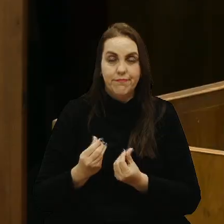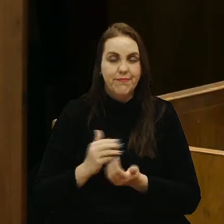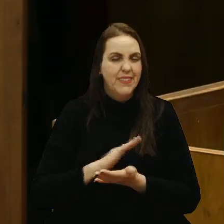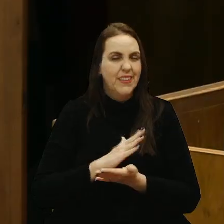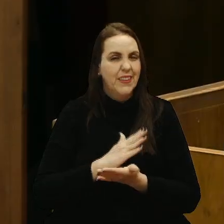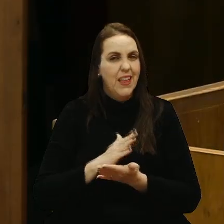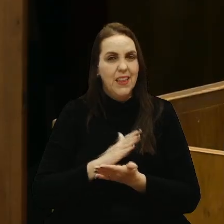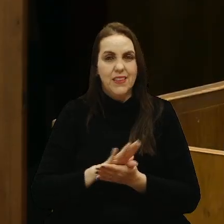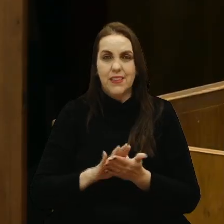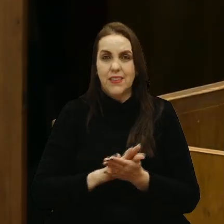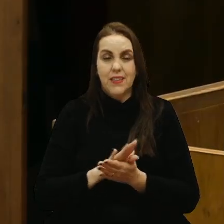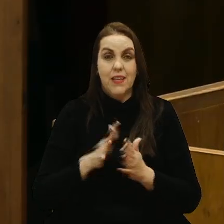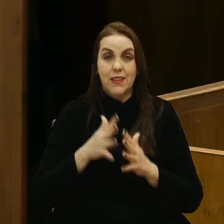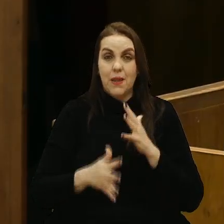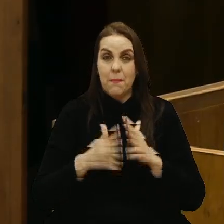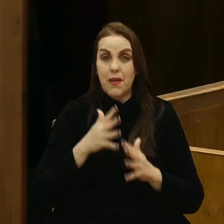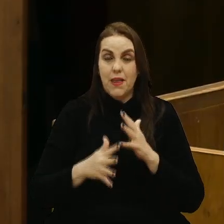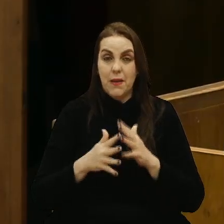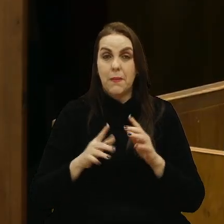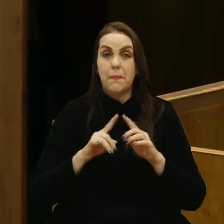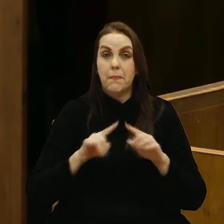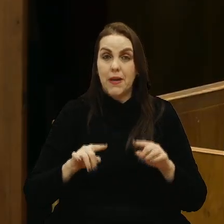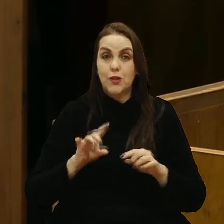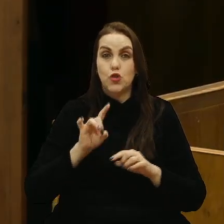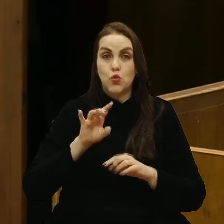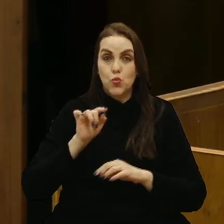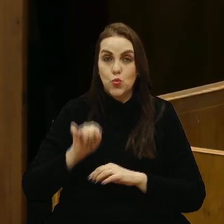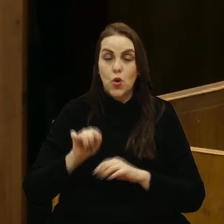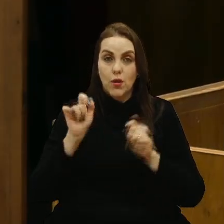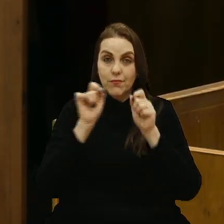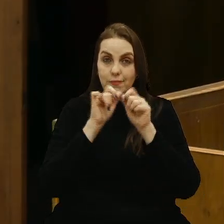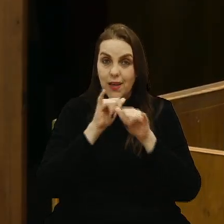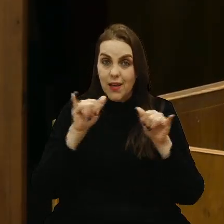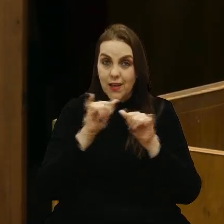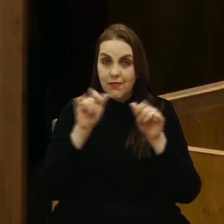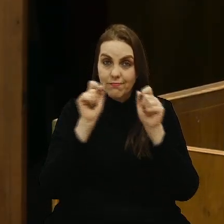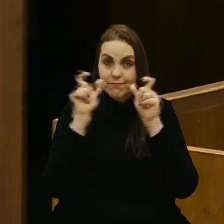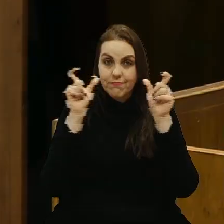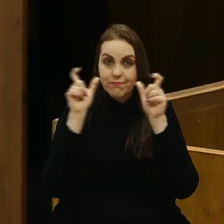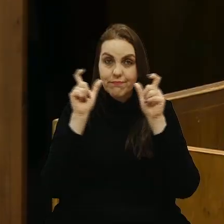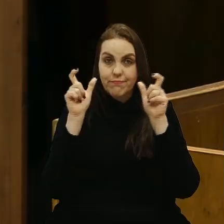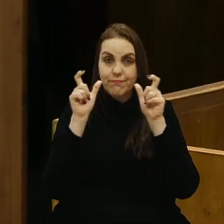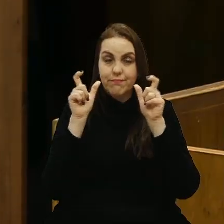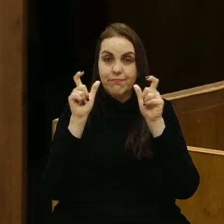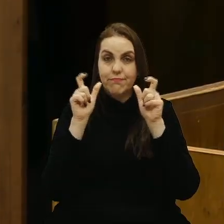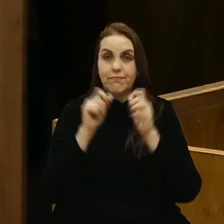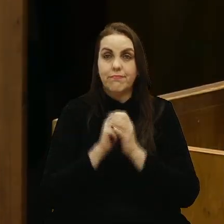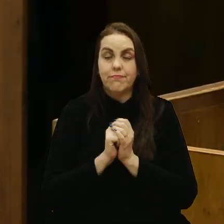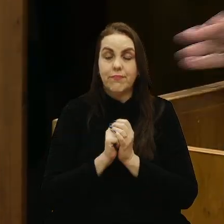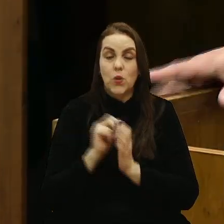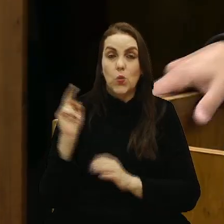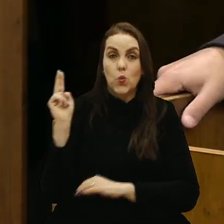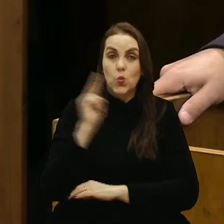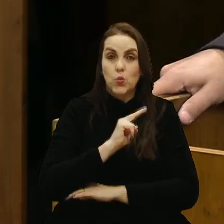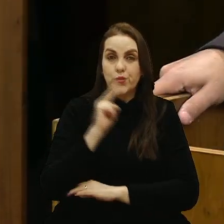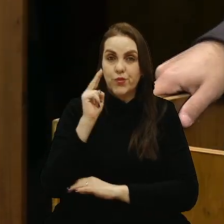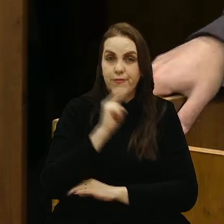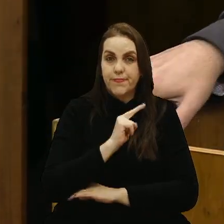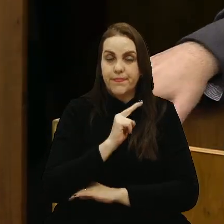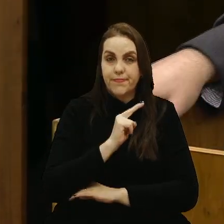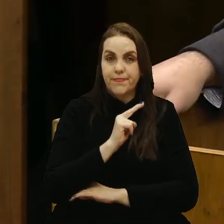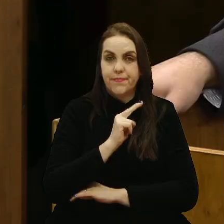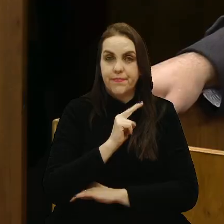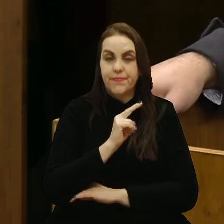nada no sentido de atrapalhar, mas é tão e somente alertar a urgência de